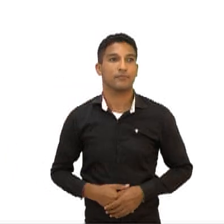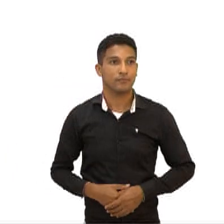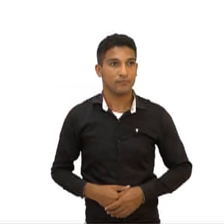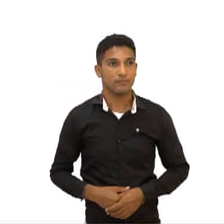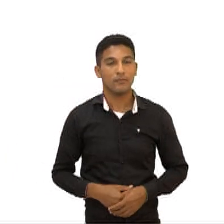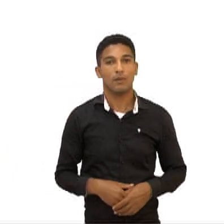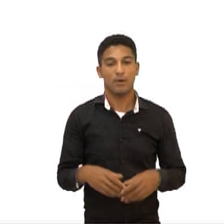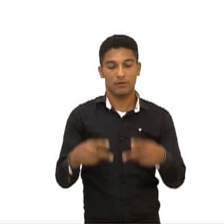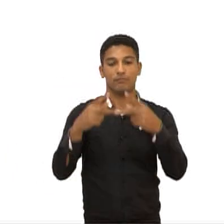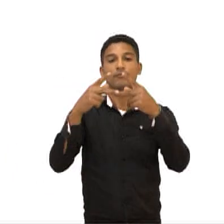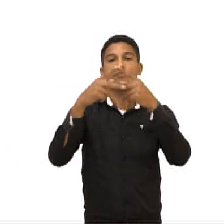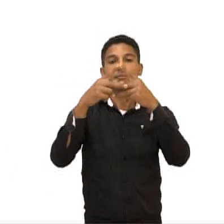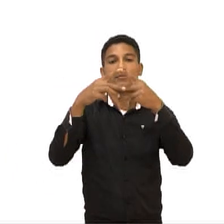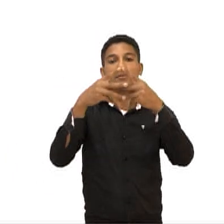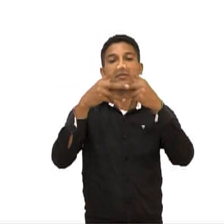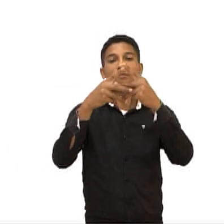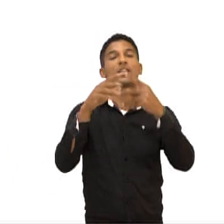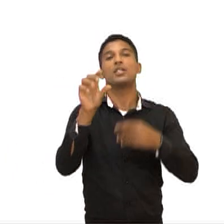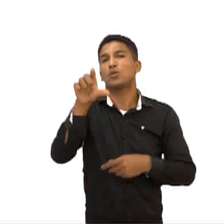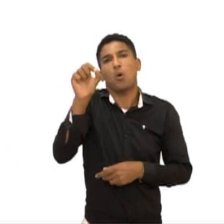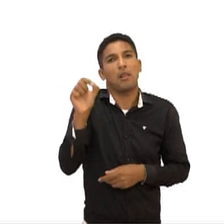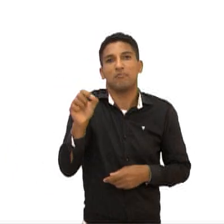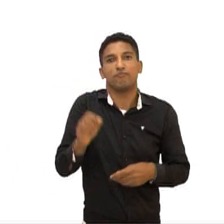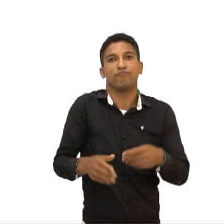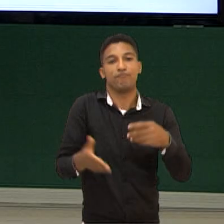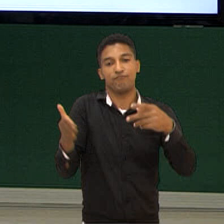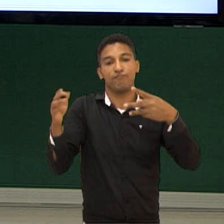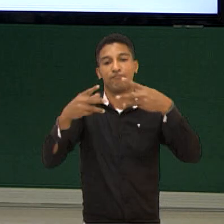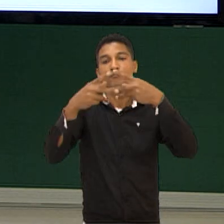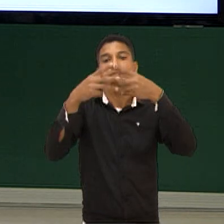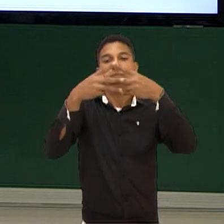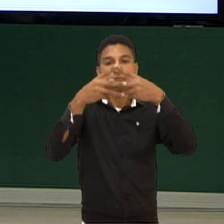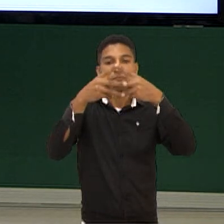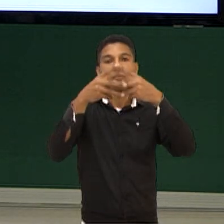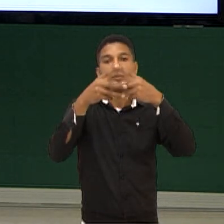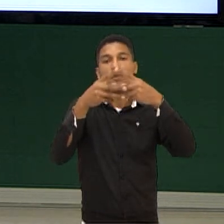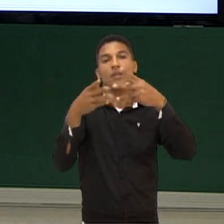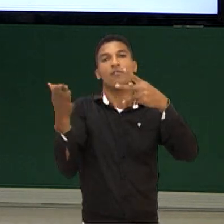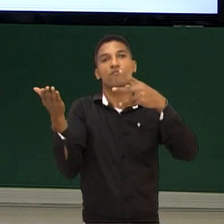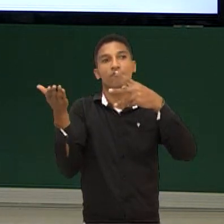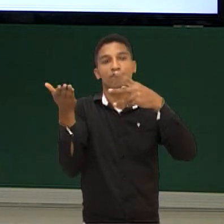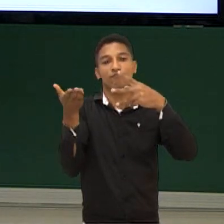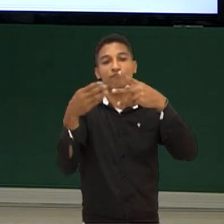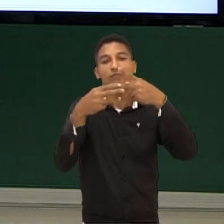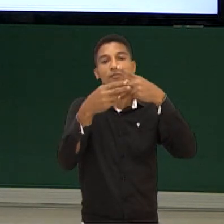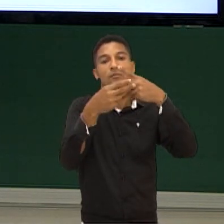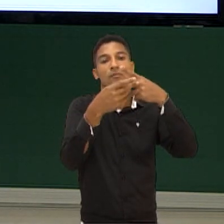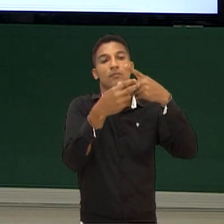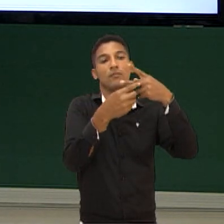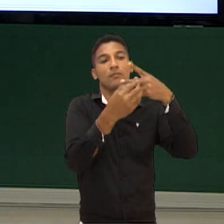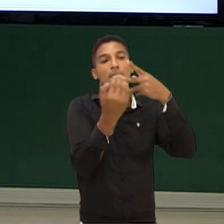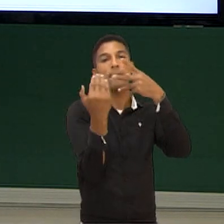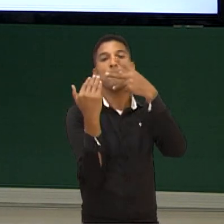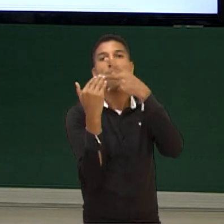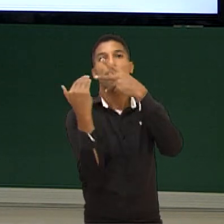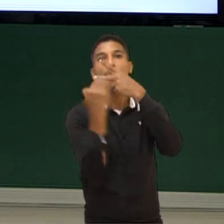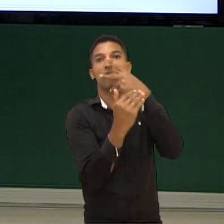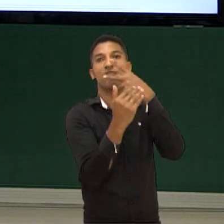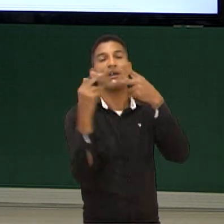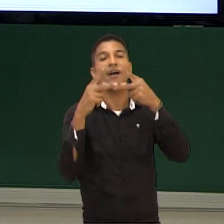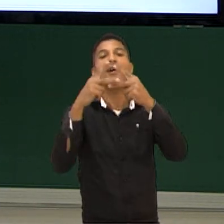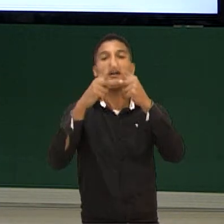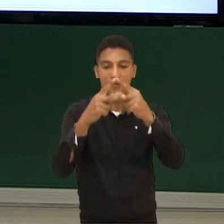qualquer vértice para mim cortar. Então, eu escolhi aqui, cortei. O que formou? Formou 2 triângulos,